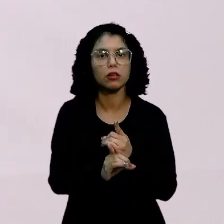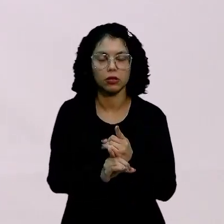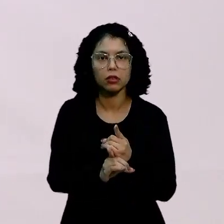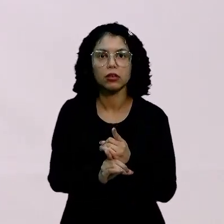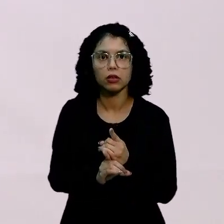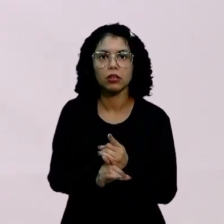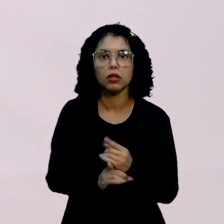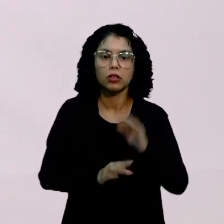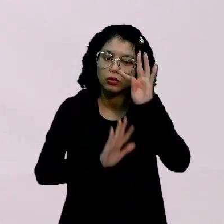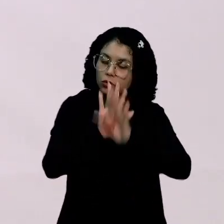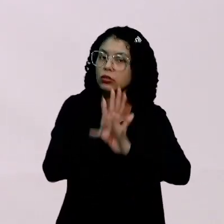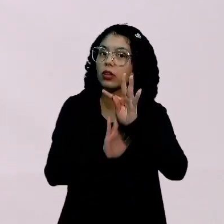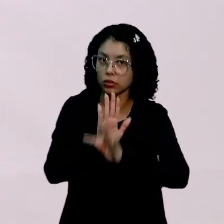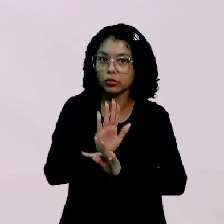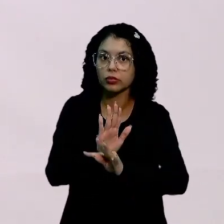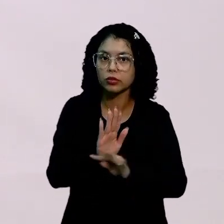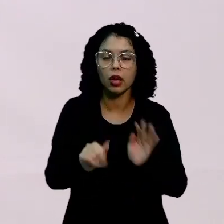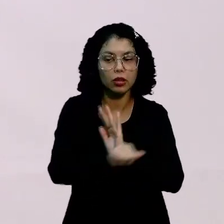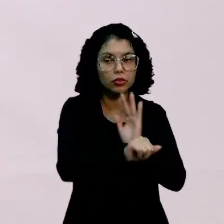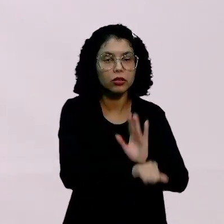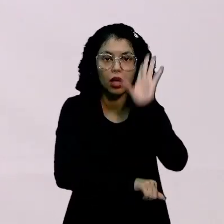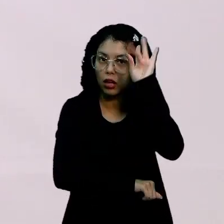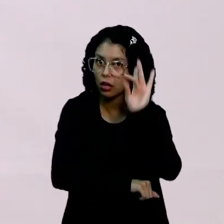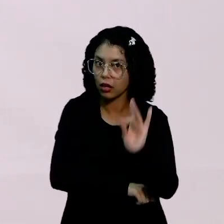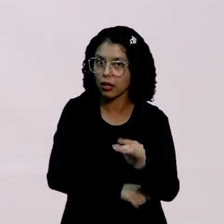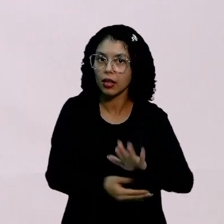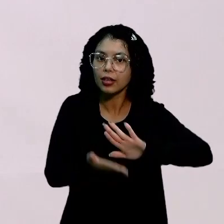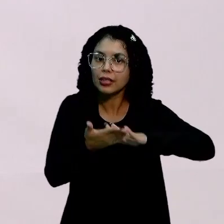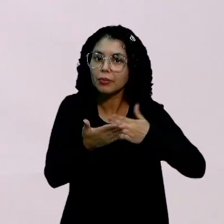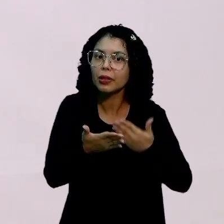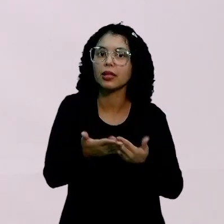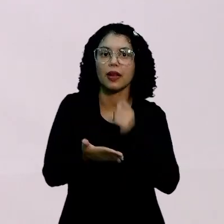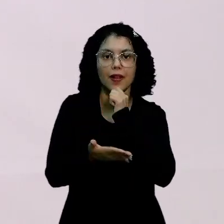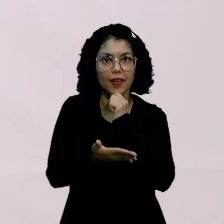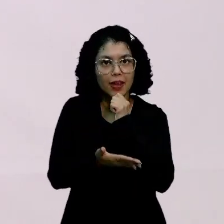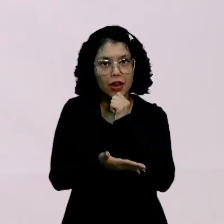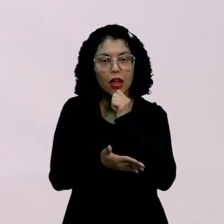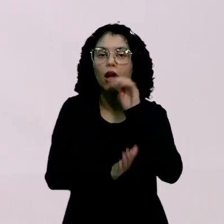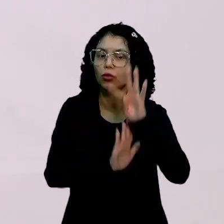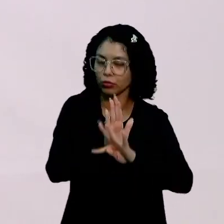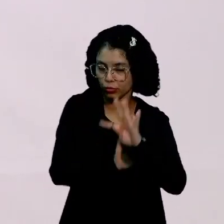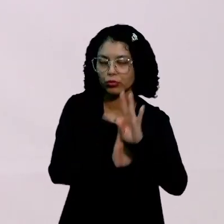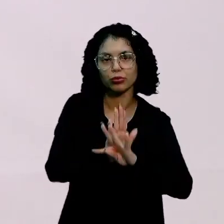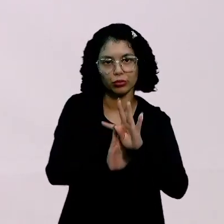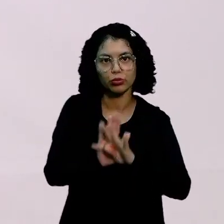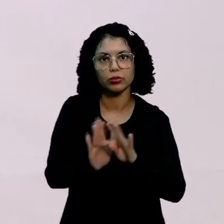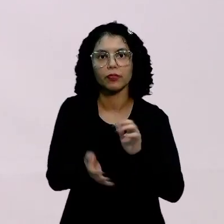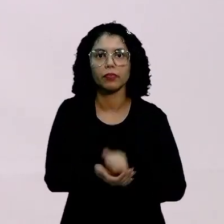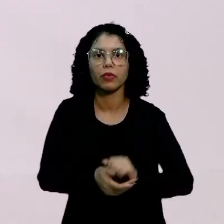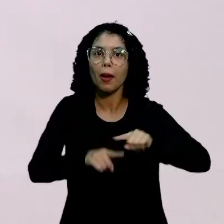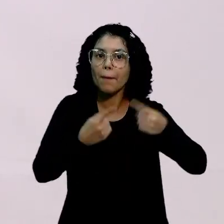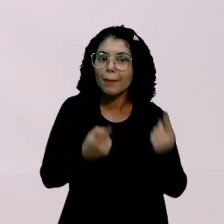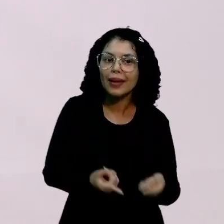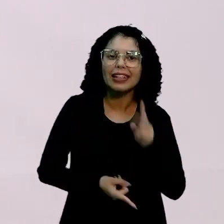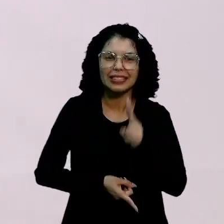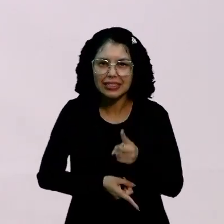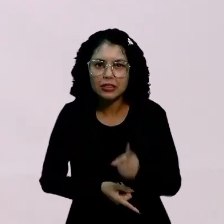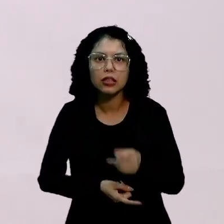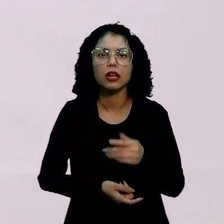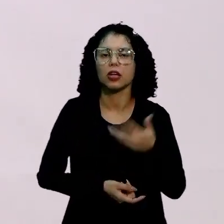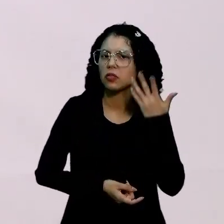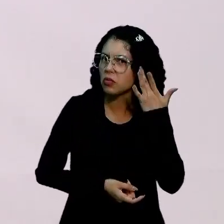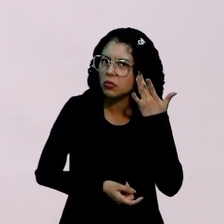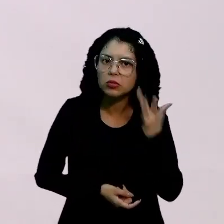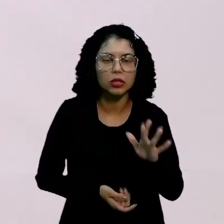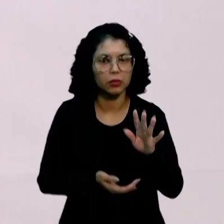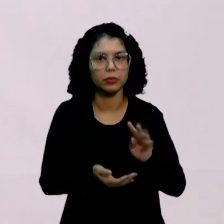palavras, elas vão ajudar vocês a interpretar, ok, os textos, por mais que vocês não tenham a tradução